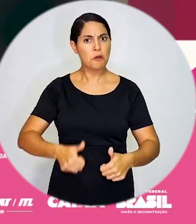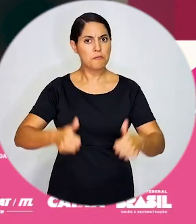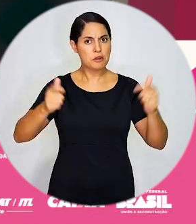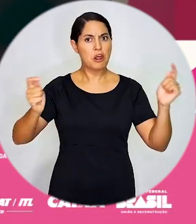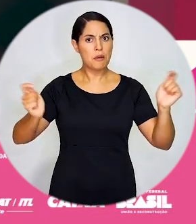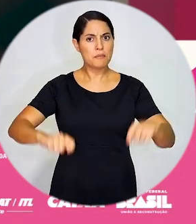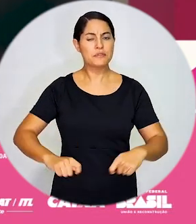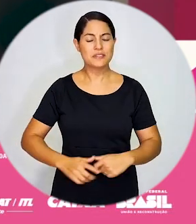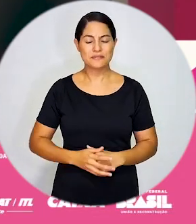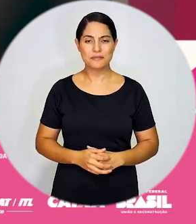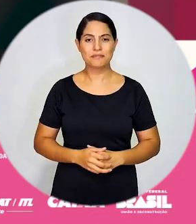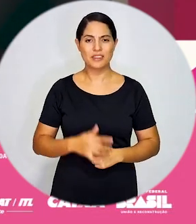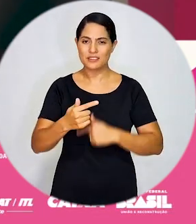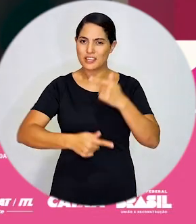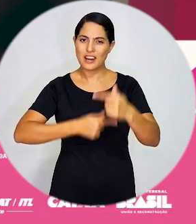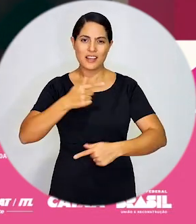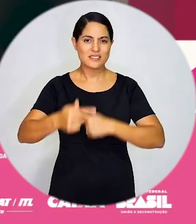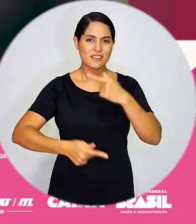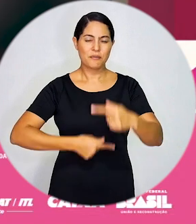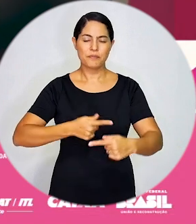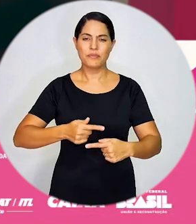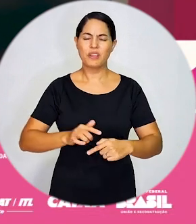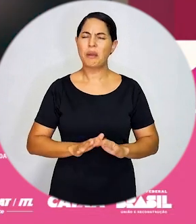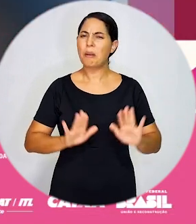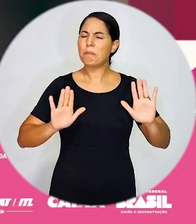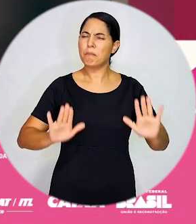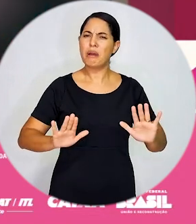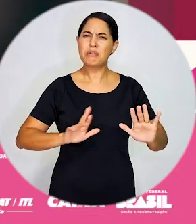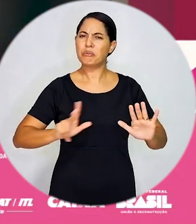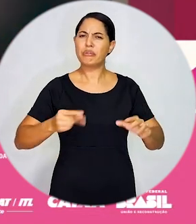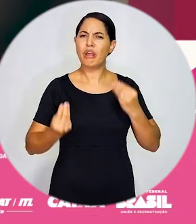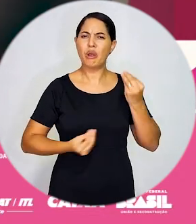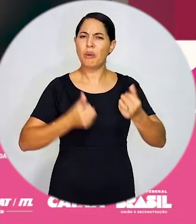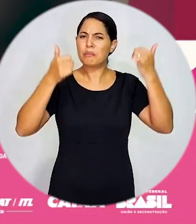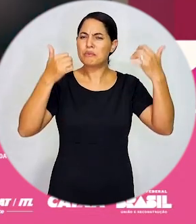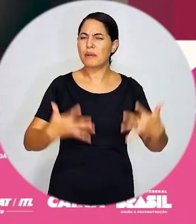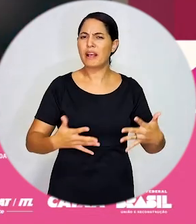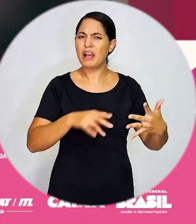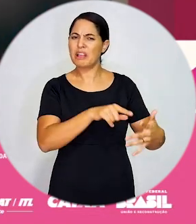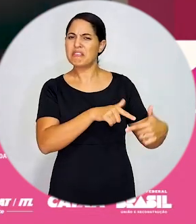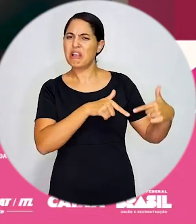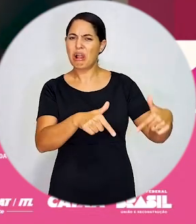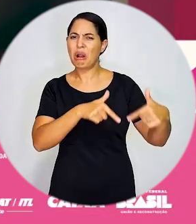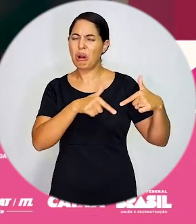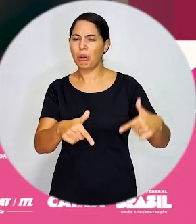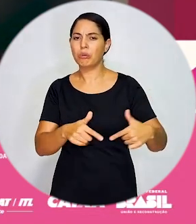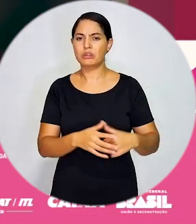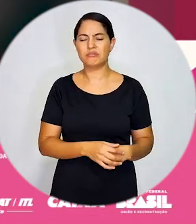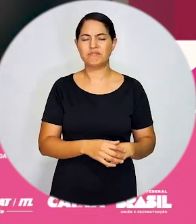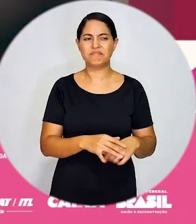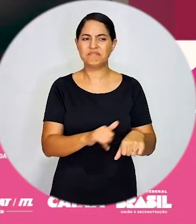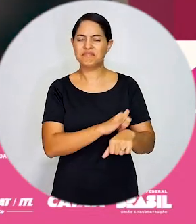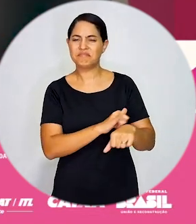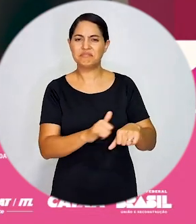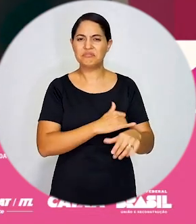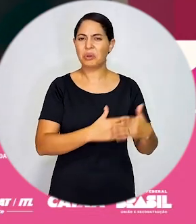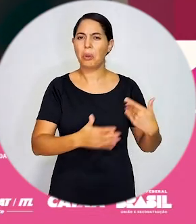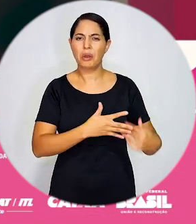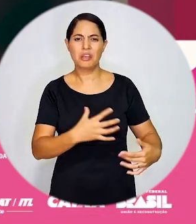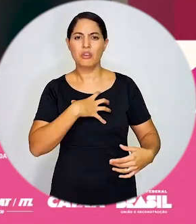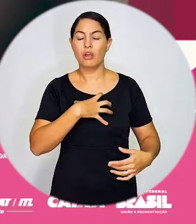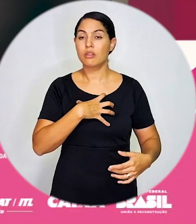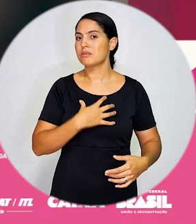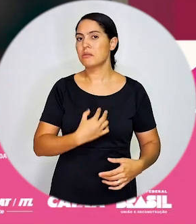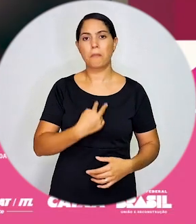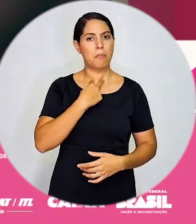futuras gerações. E não há que se falar em relativizar essa luta, muito menos pensar